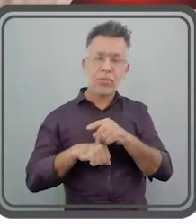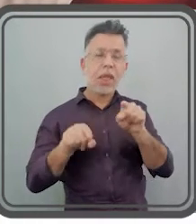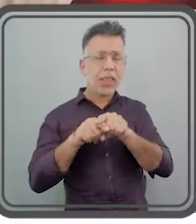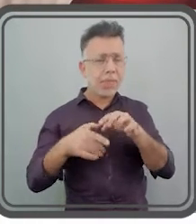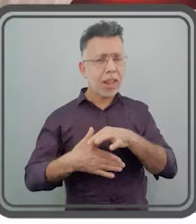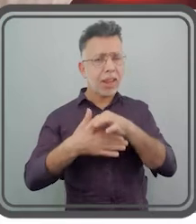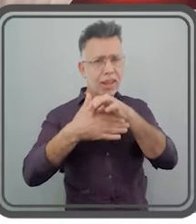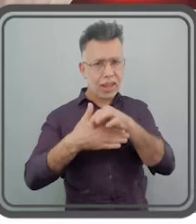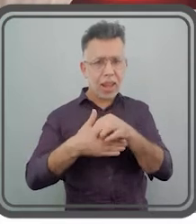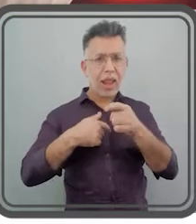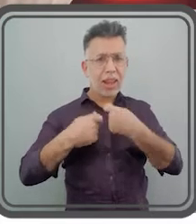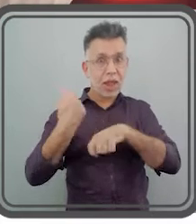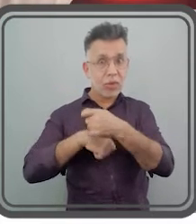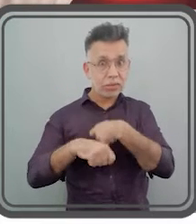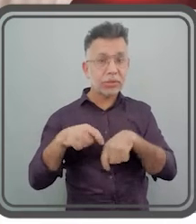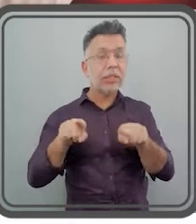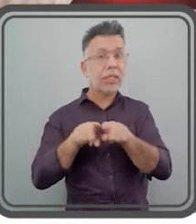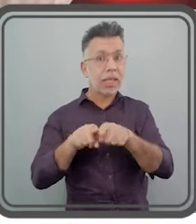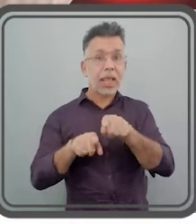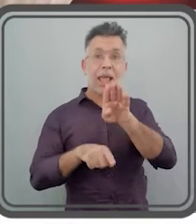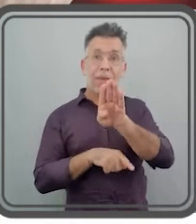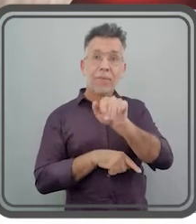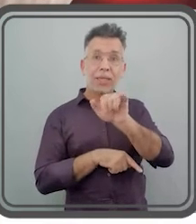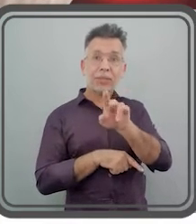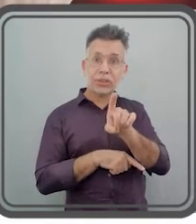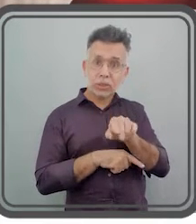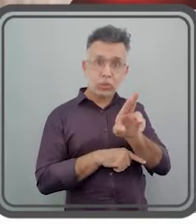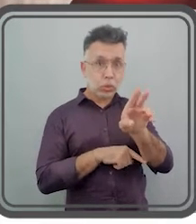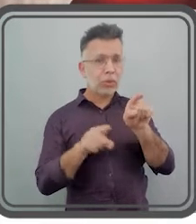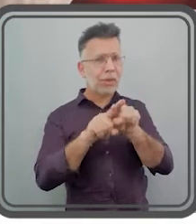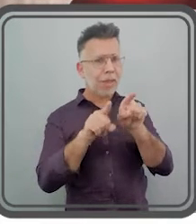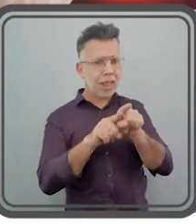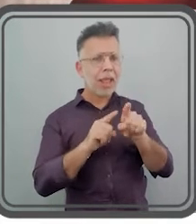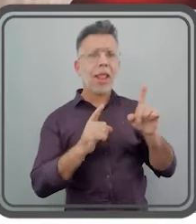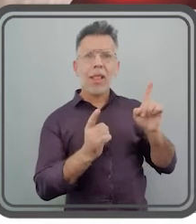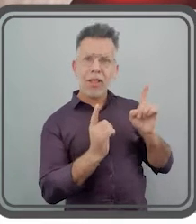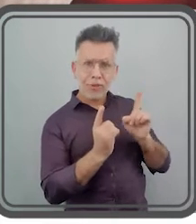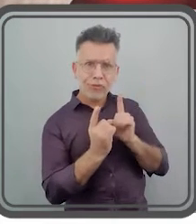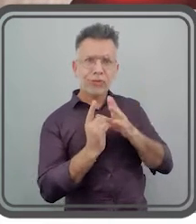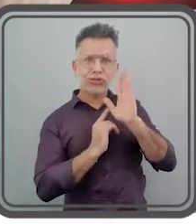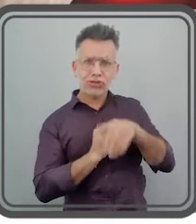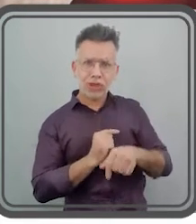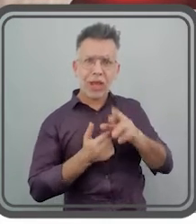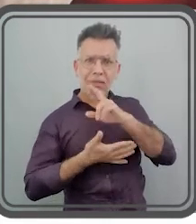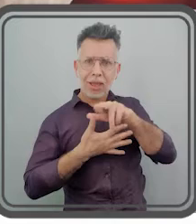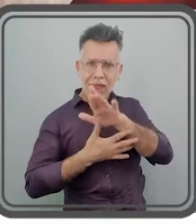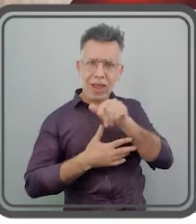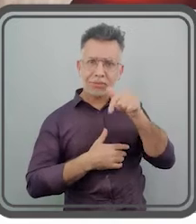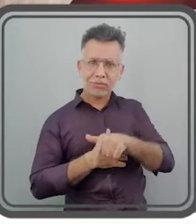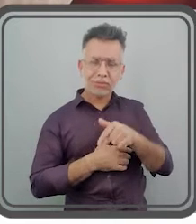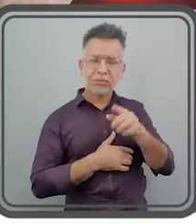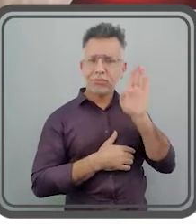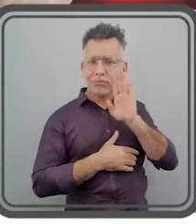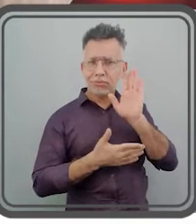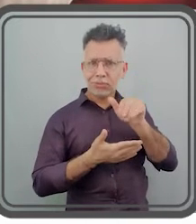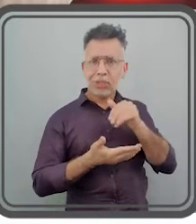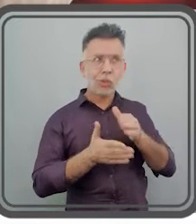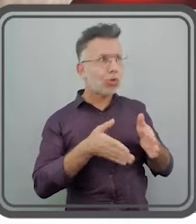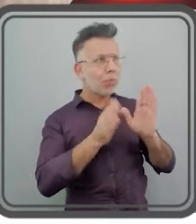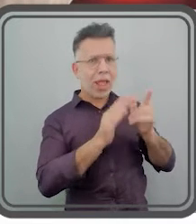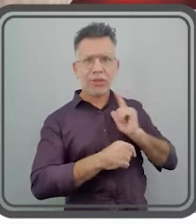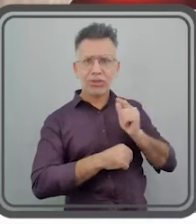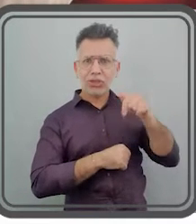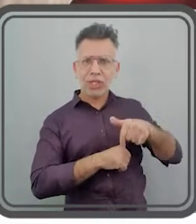liderou o desenvolvimento de negócios da Baidu Hoje ele foi cliente da régua já tava me contando aqui antes da laje bem legal ali no nos